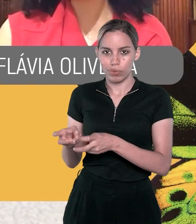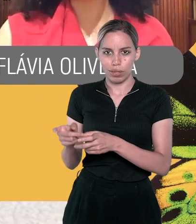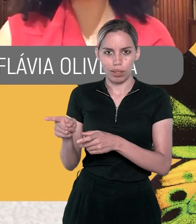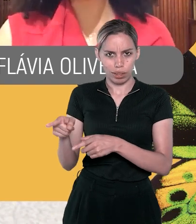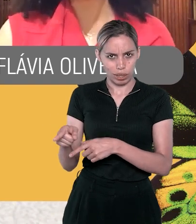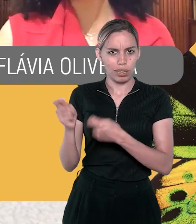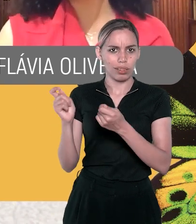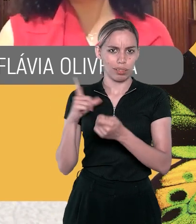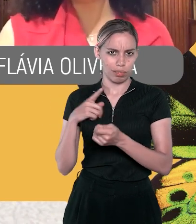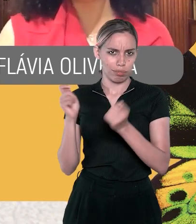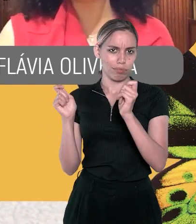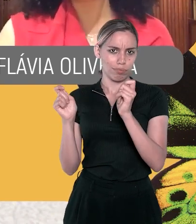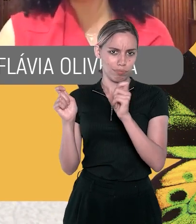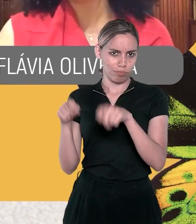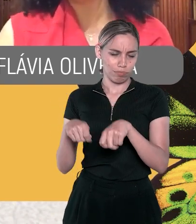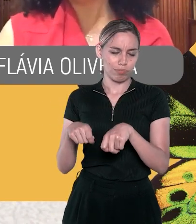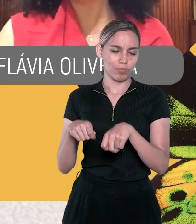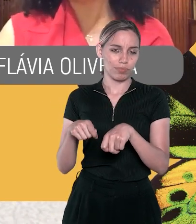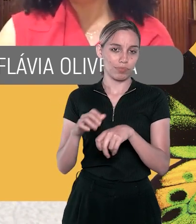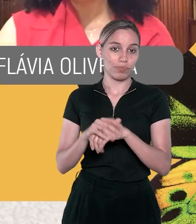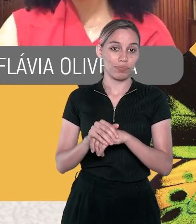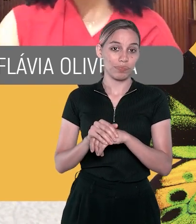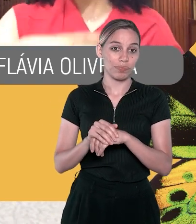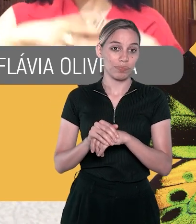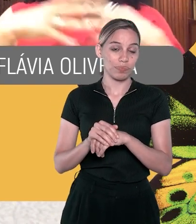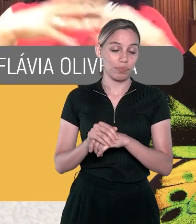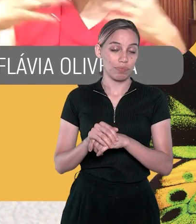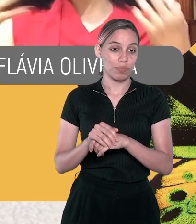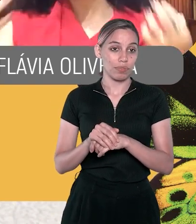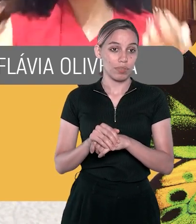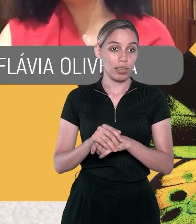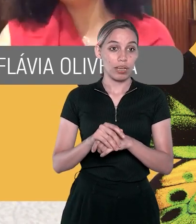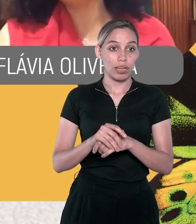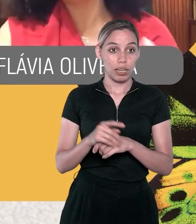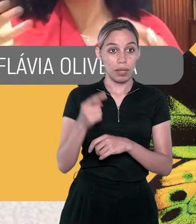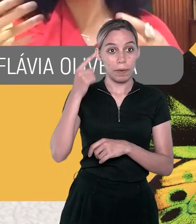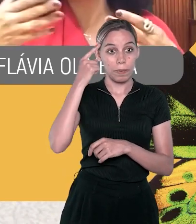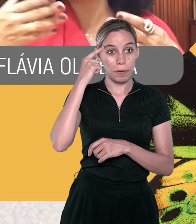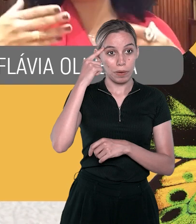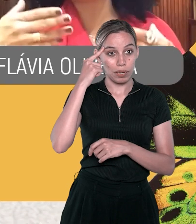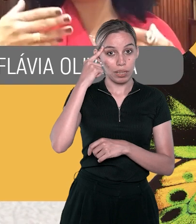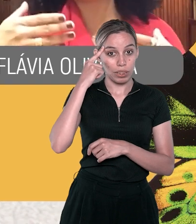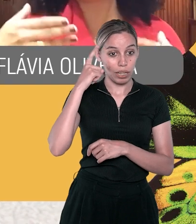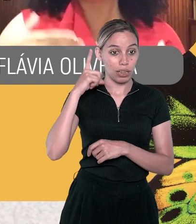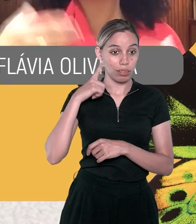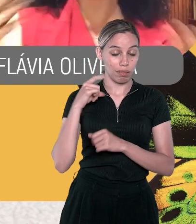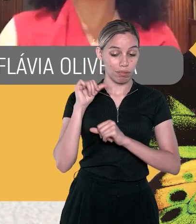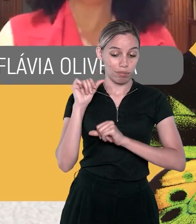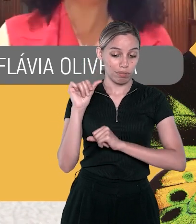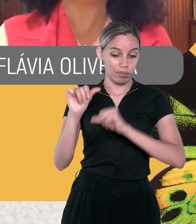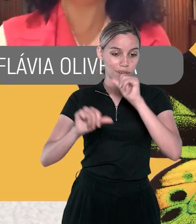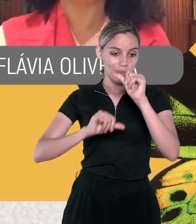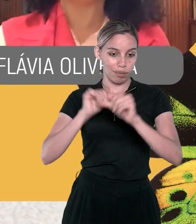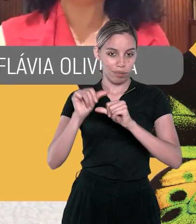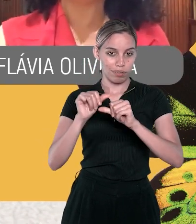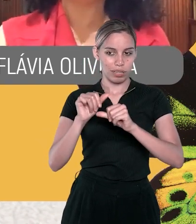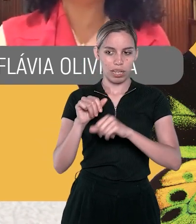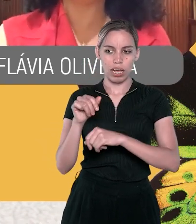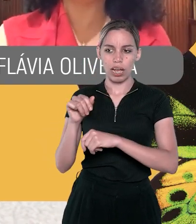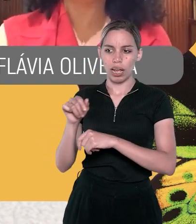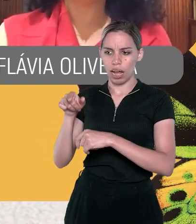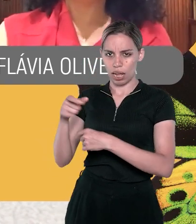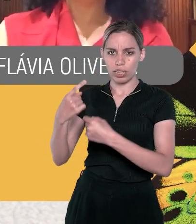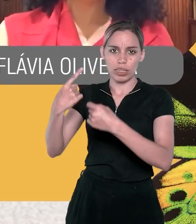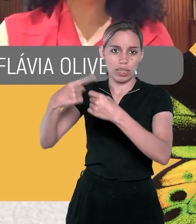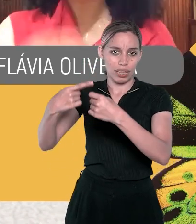você pode pensar que na verdade, uma imensa ousadia de transformar a cidade em galeria,